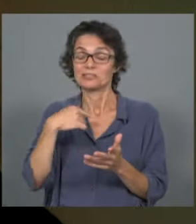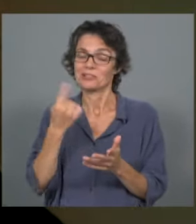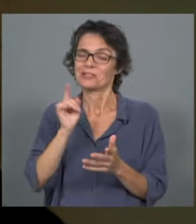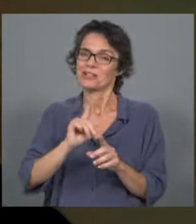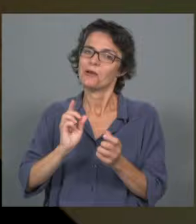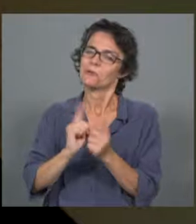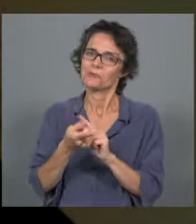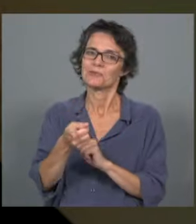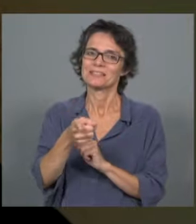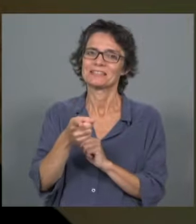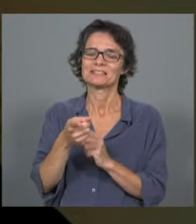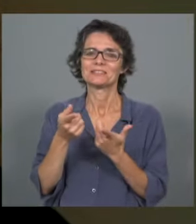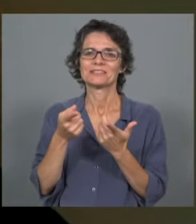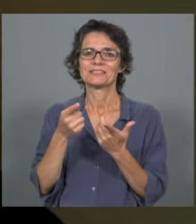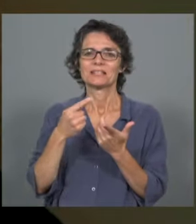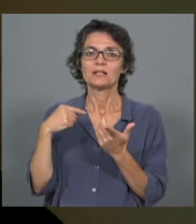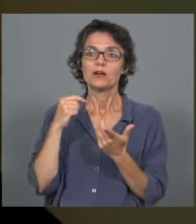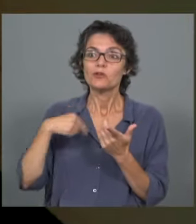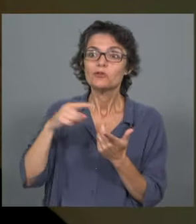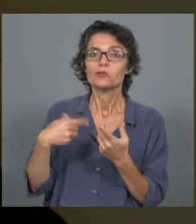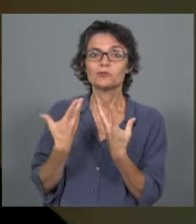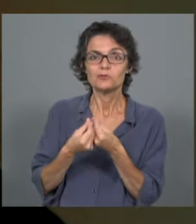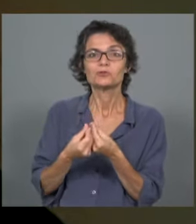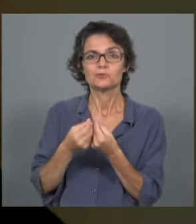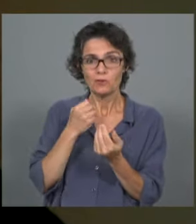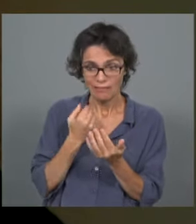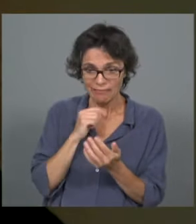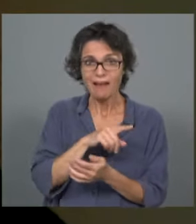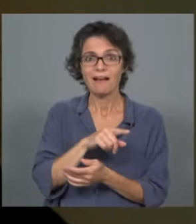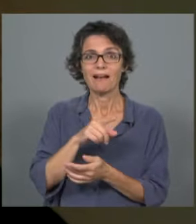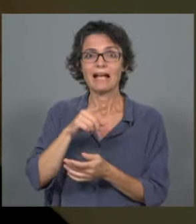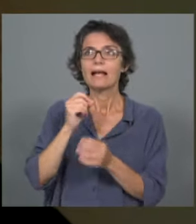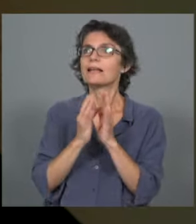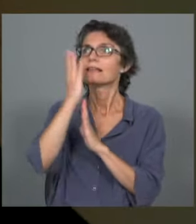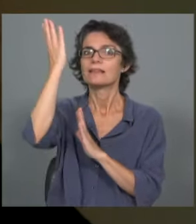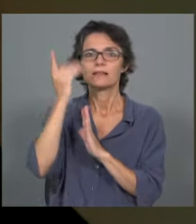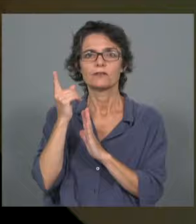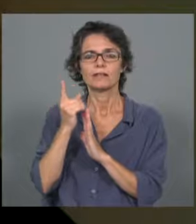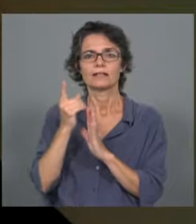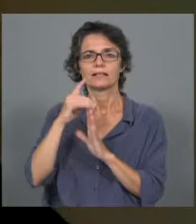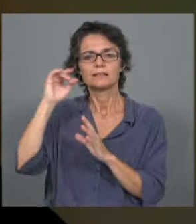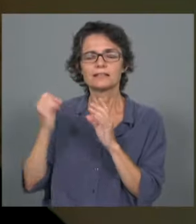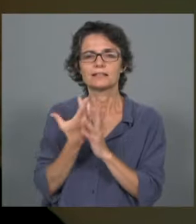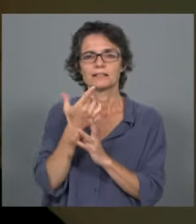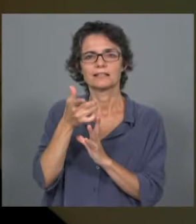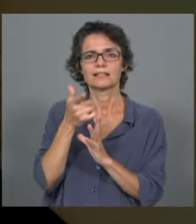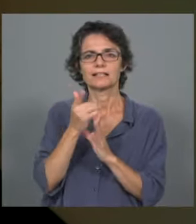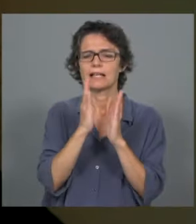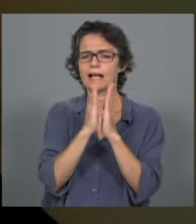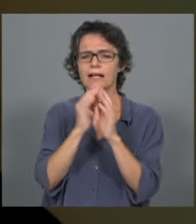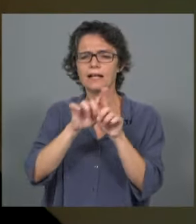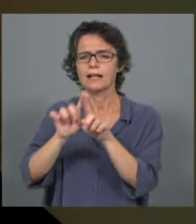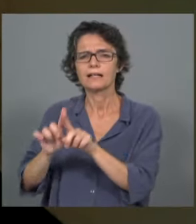à volta da criação, e esta ideia de Deus Criador, que é comum a todas as confissões,